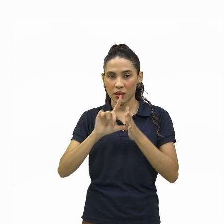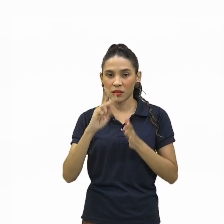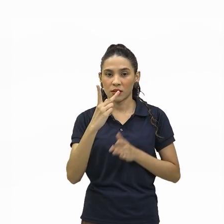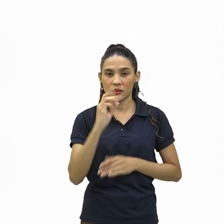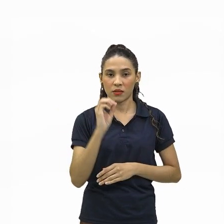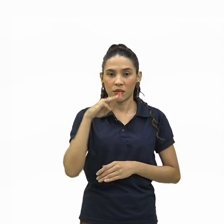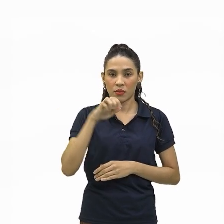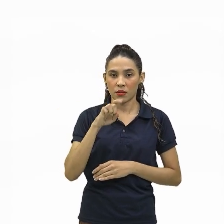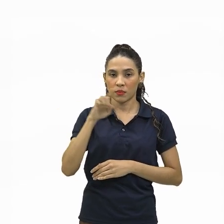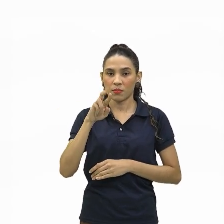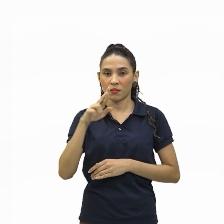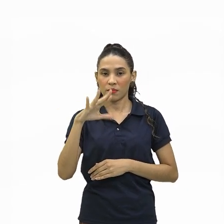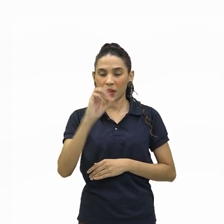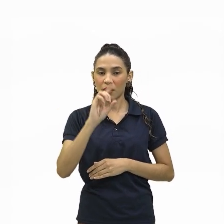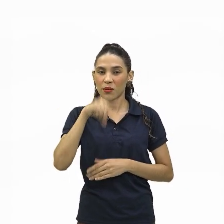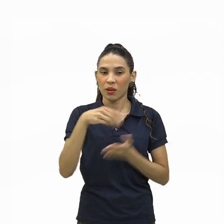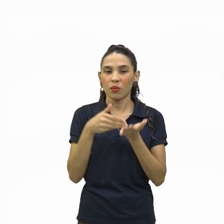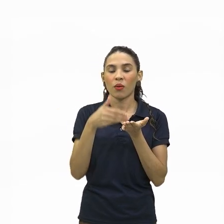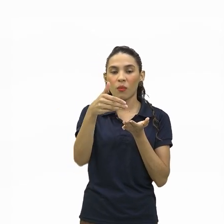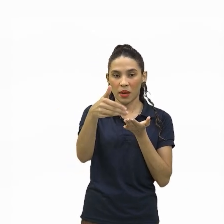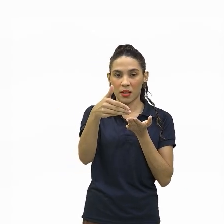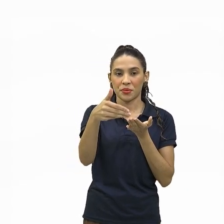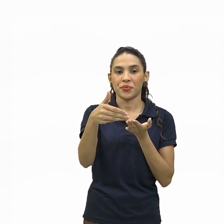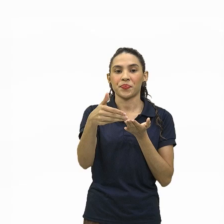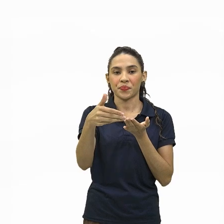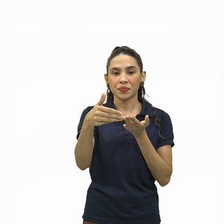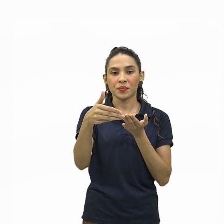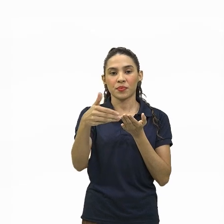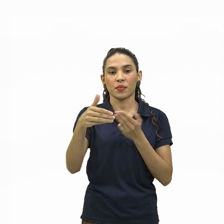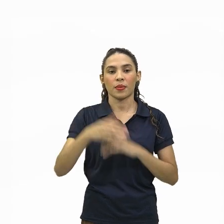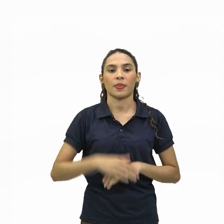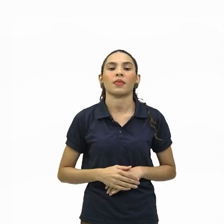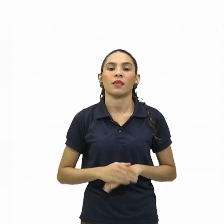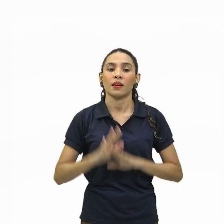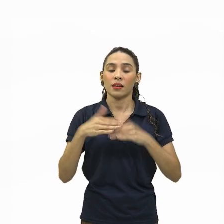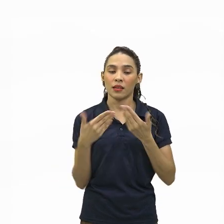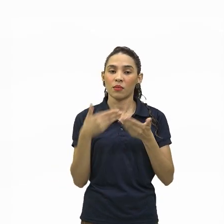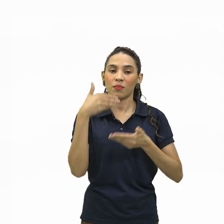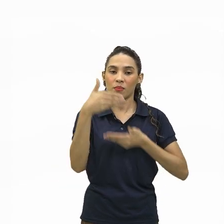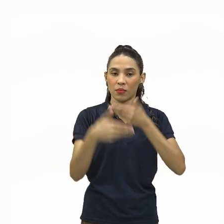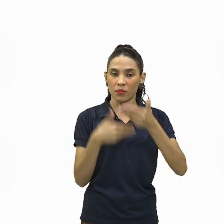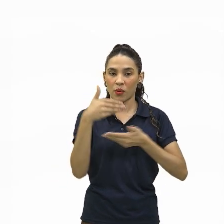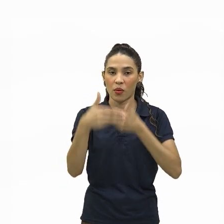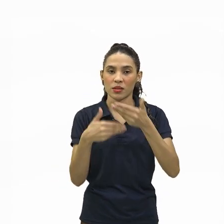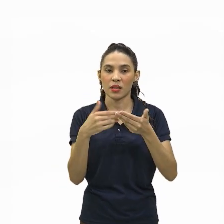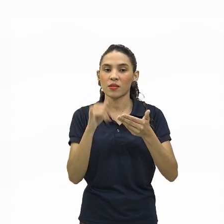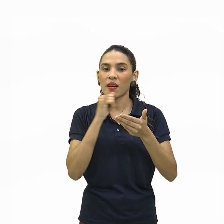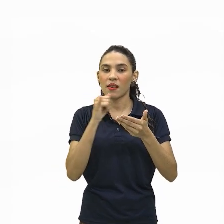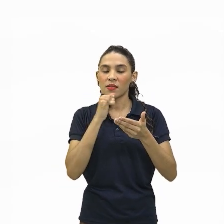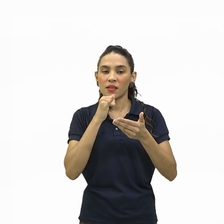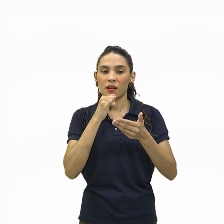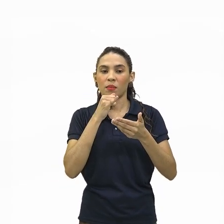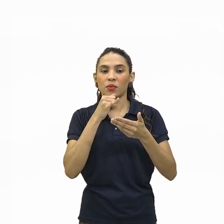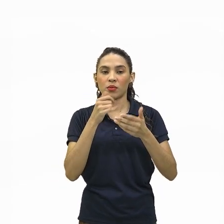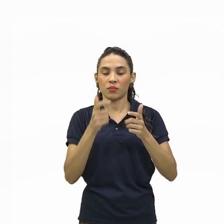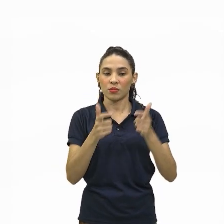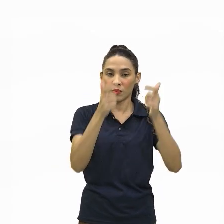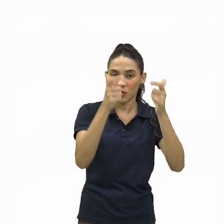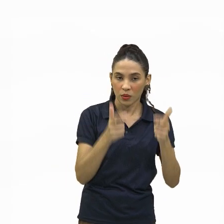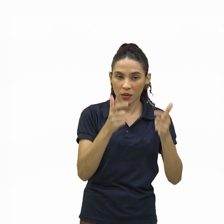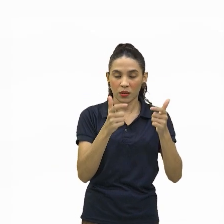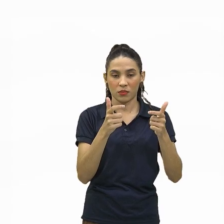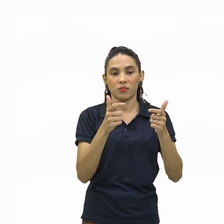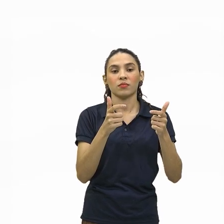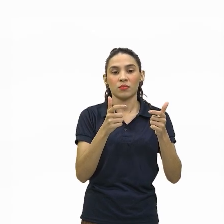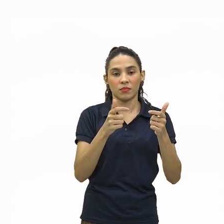muito inicial, tá? É um período em que esse processo de ocupação desse território ele